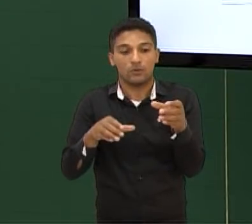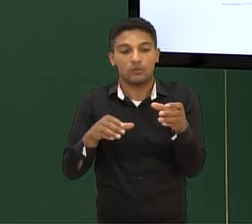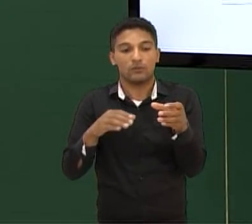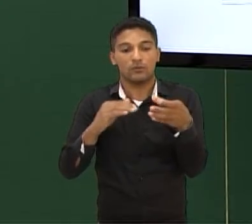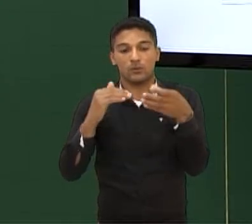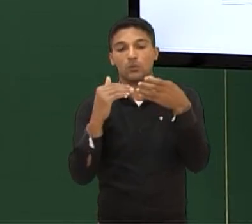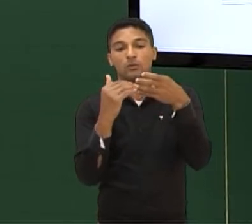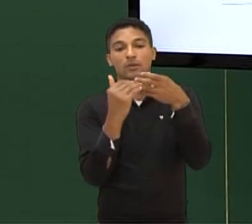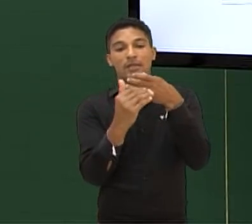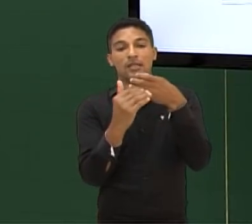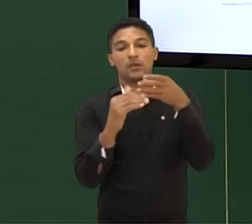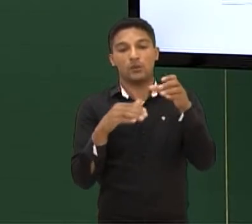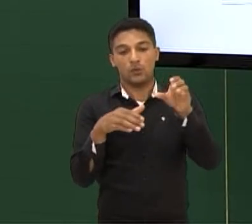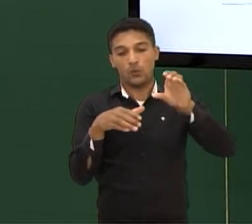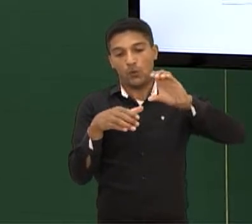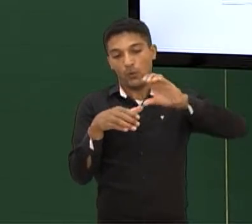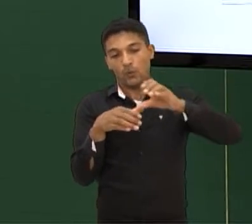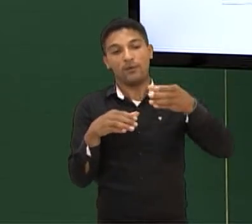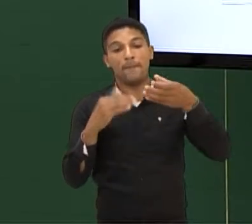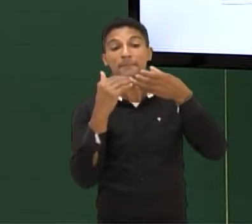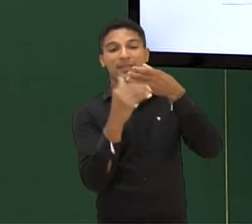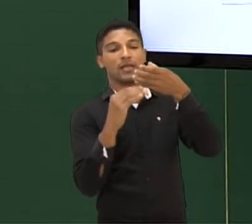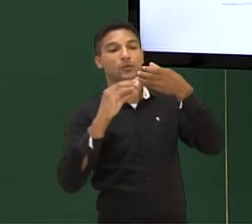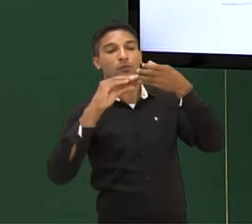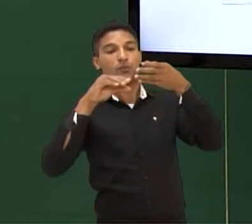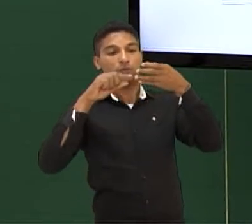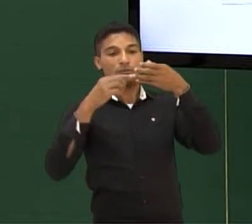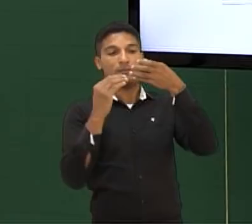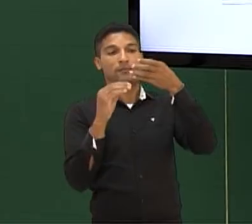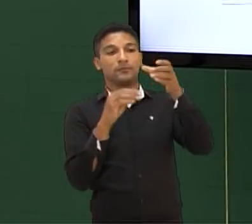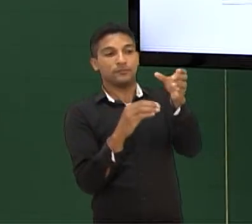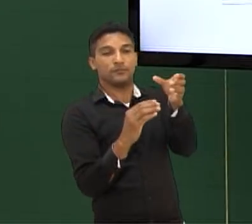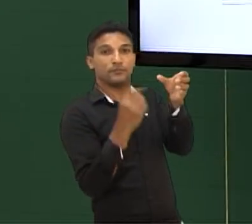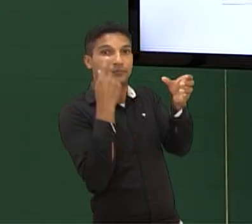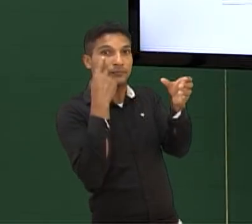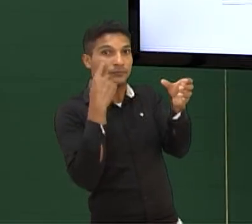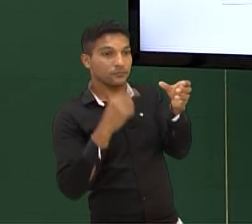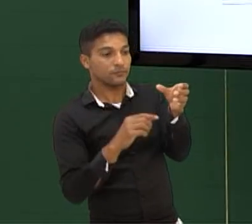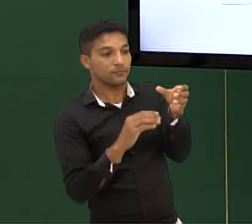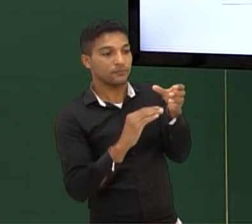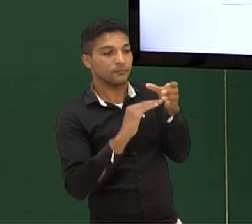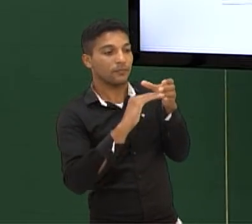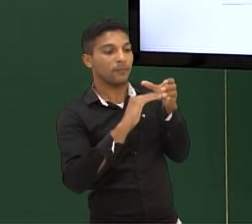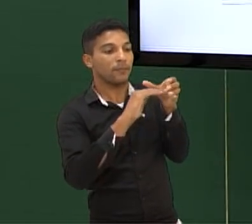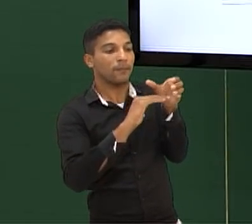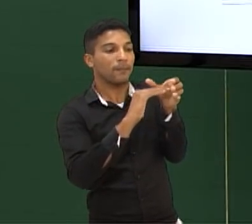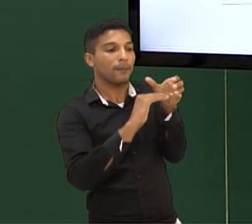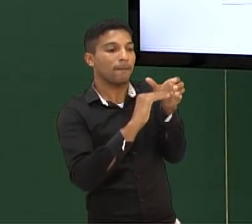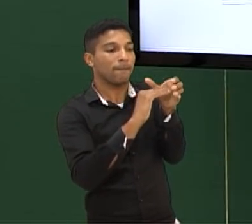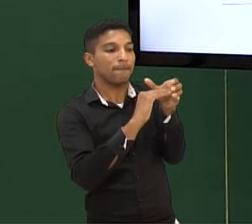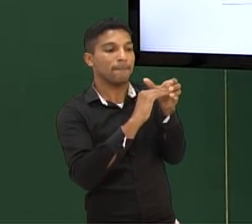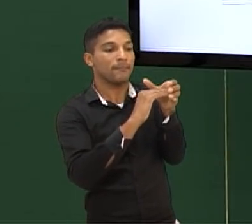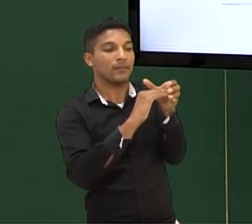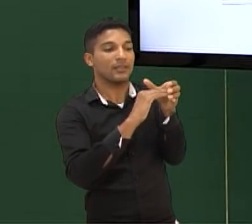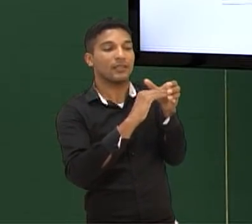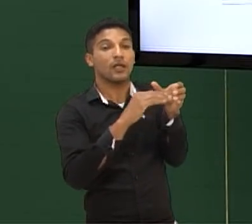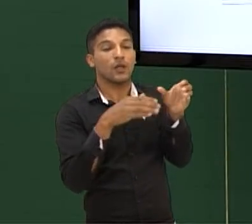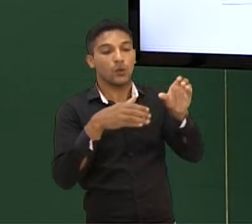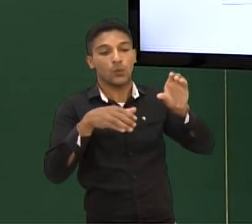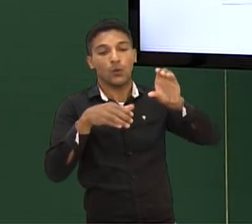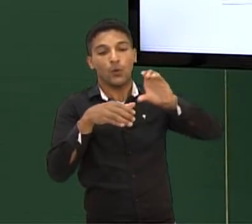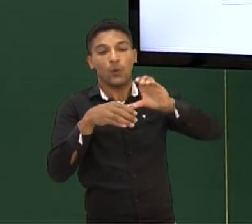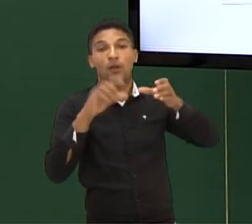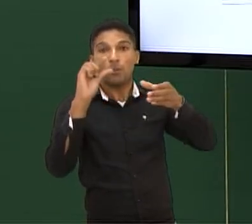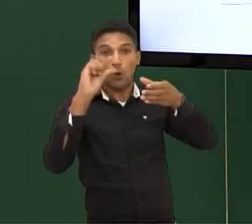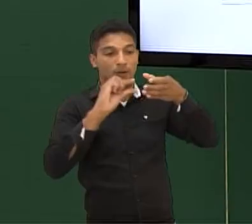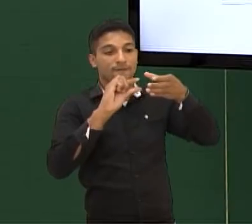Eu usei tudo. Então, 2 divididos por 2, 1. Eu usei 1 copo, o quê? 1 copo inteiro. Então, por isso que a professora